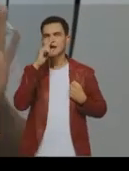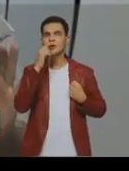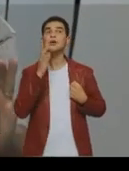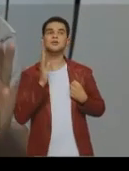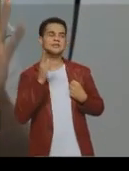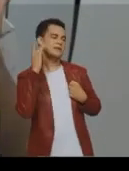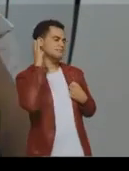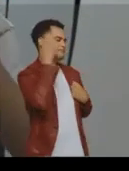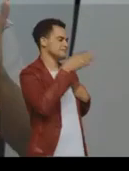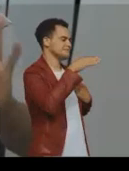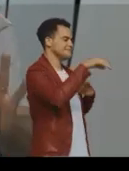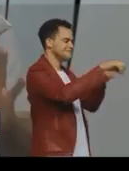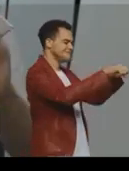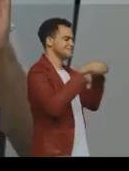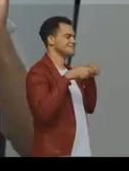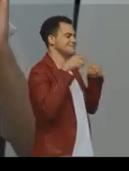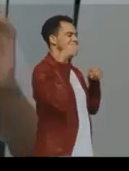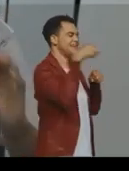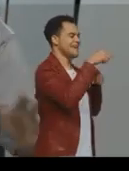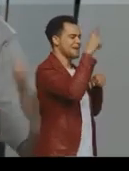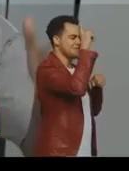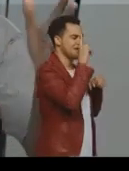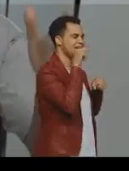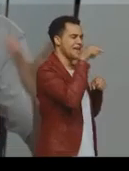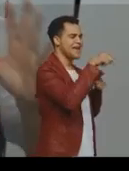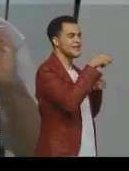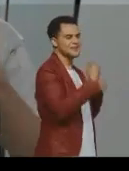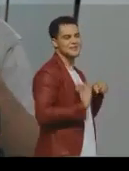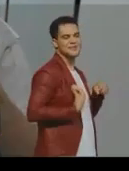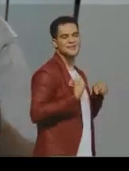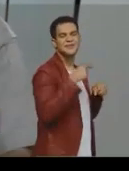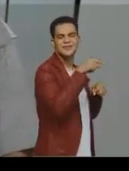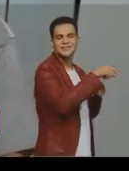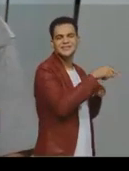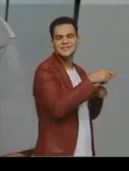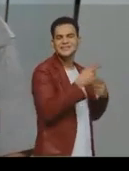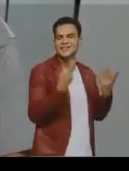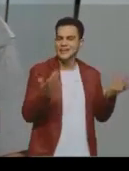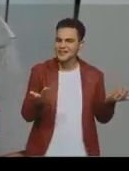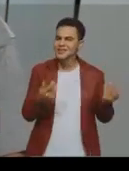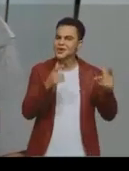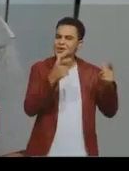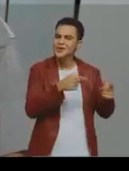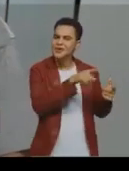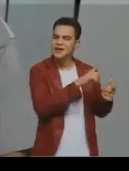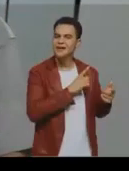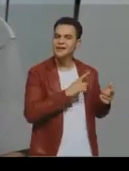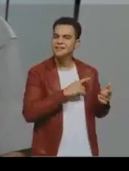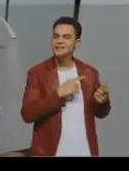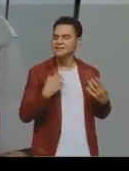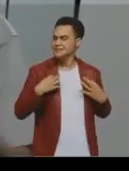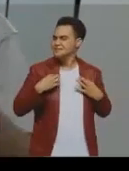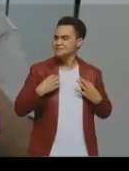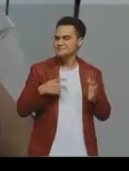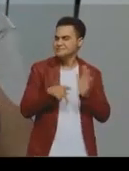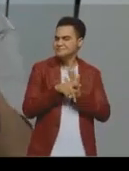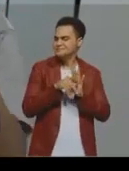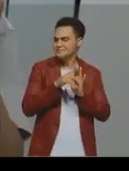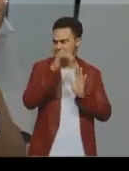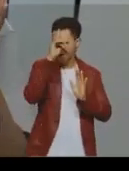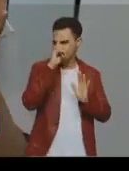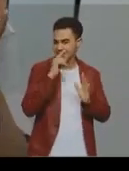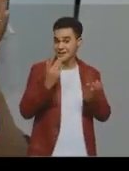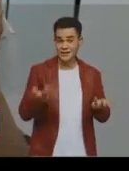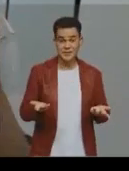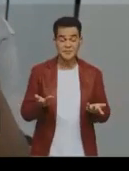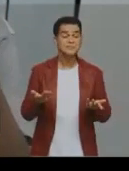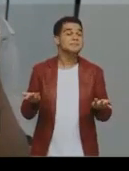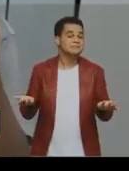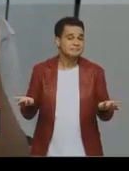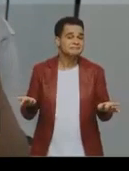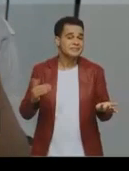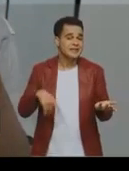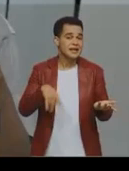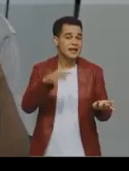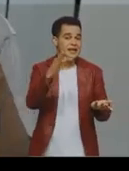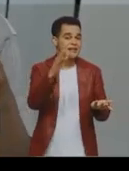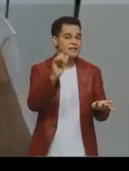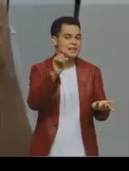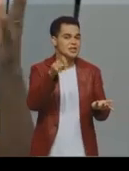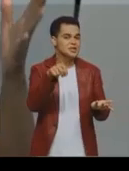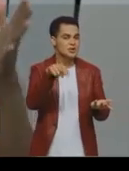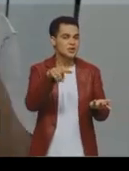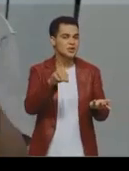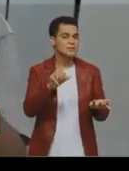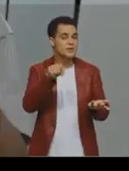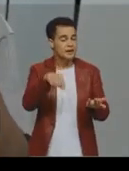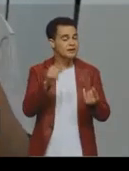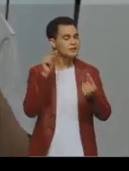Opa, já vou ali na gaveta de camisas e na parte que fica as camisas amarelas. Então, a taxonomia, ela funciona dessa forma.